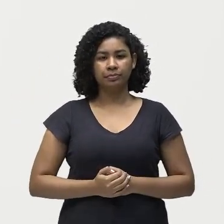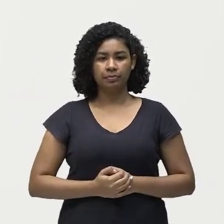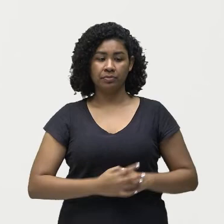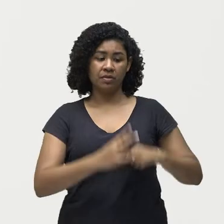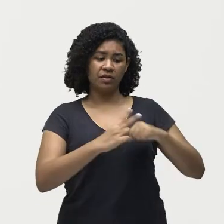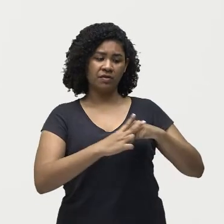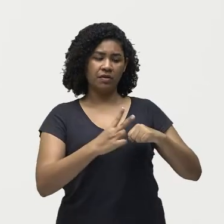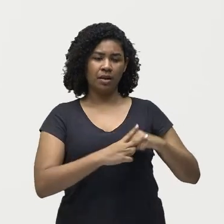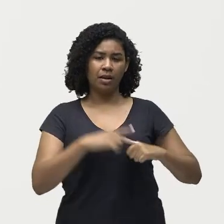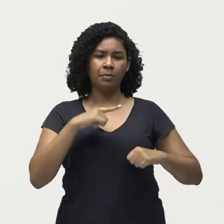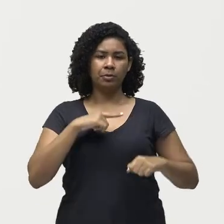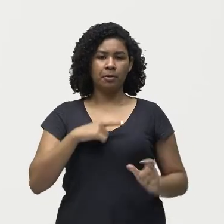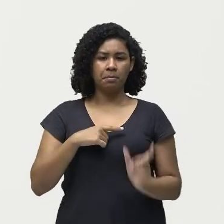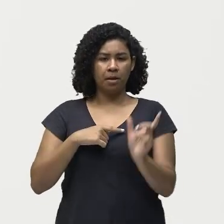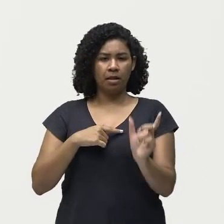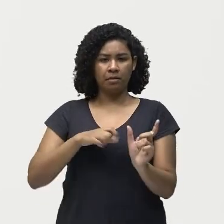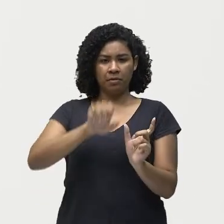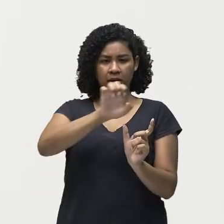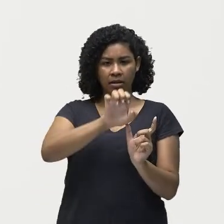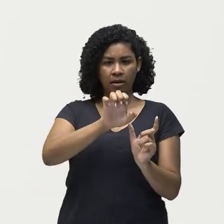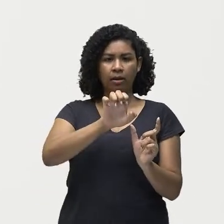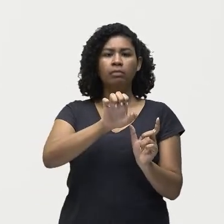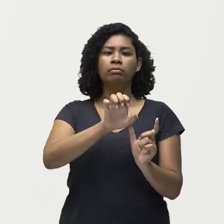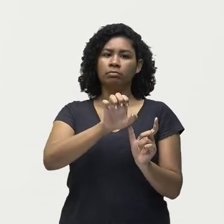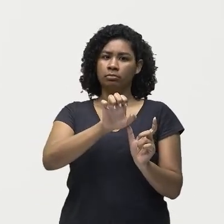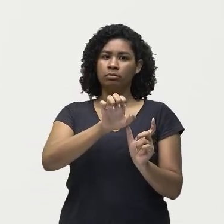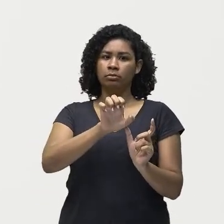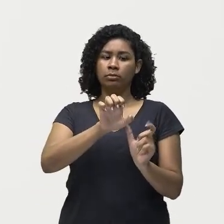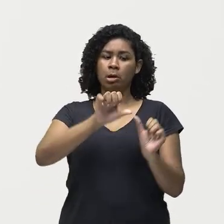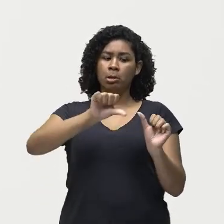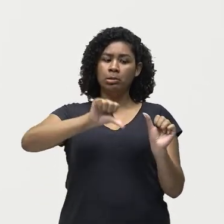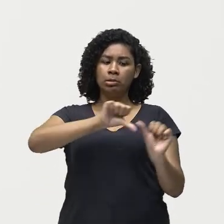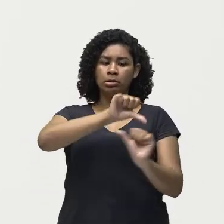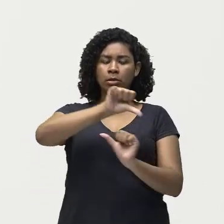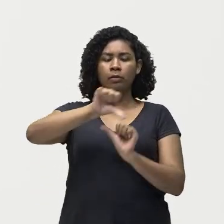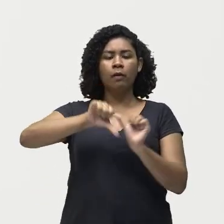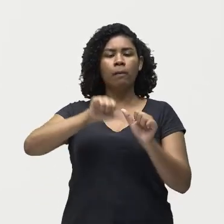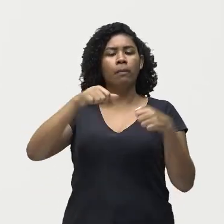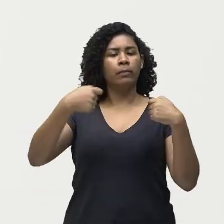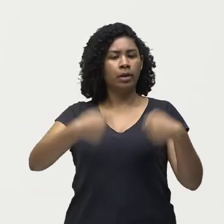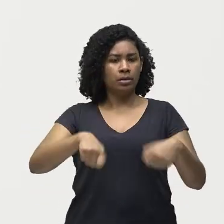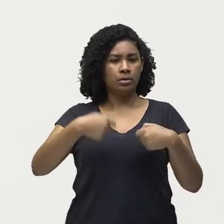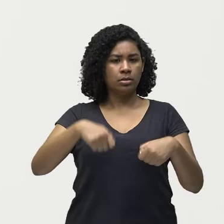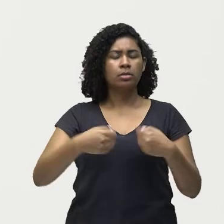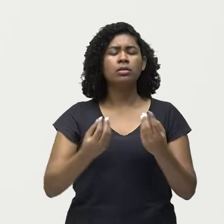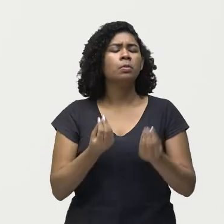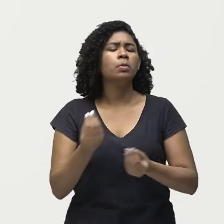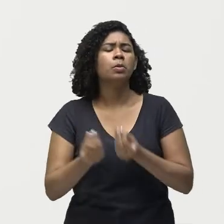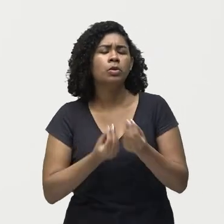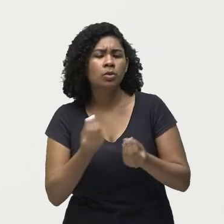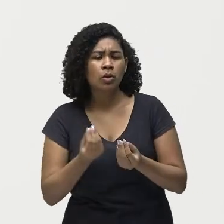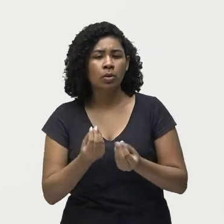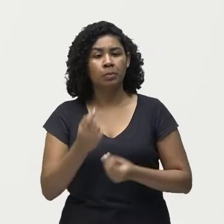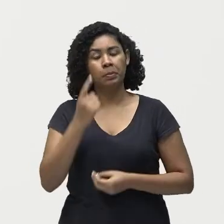em é, como é que eu faço o gerúndio dele? Então tá aqui, ó, o verbo dance, por